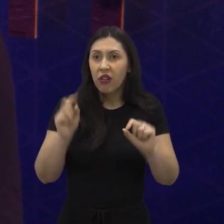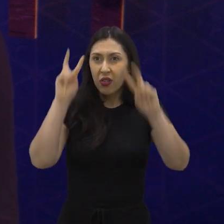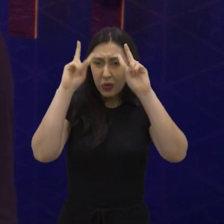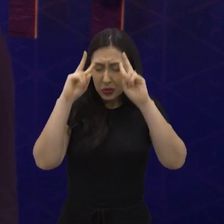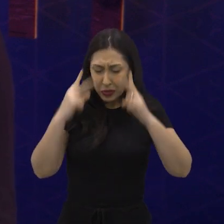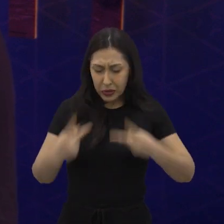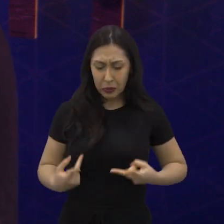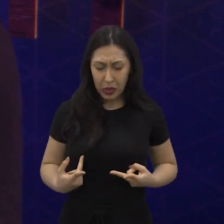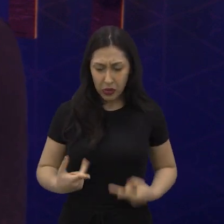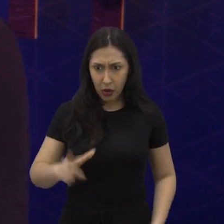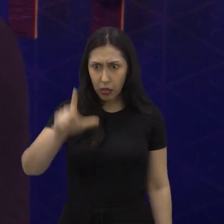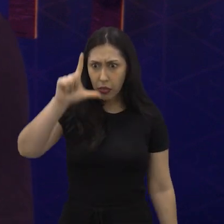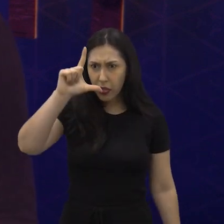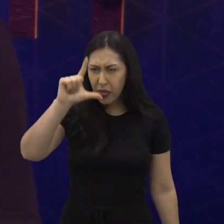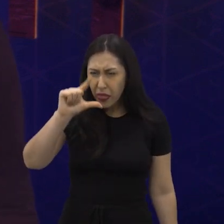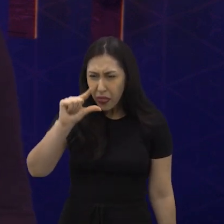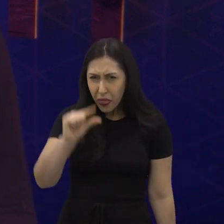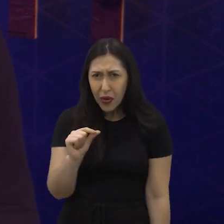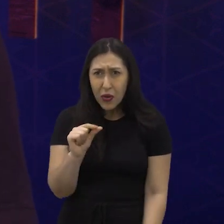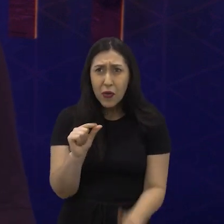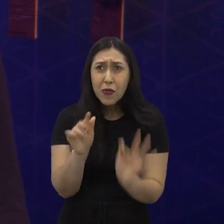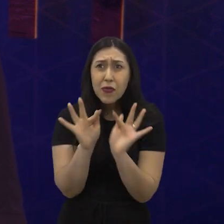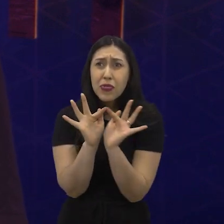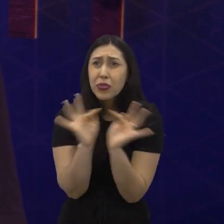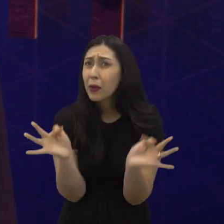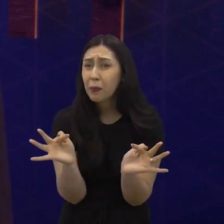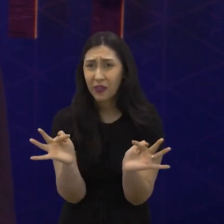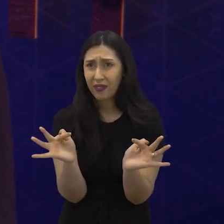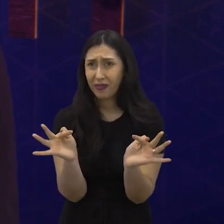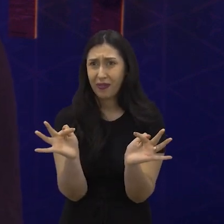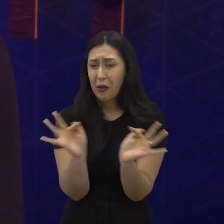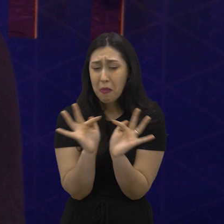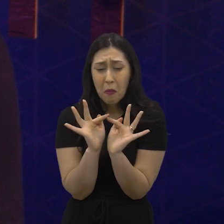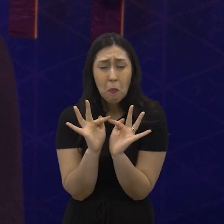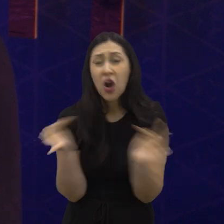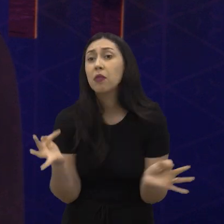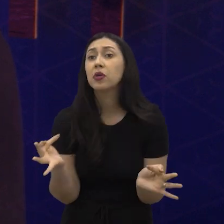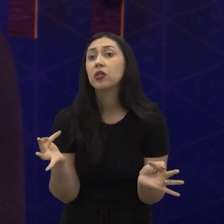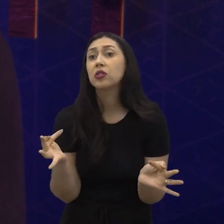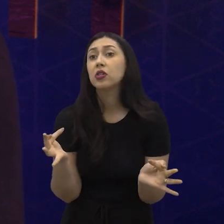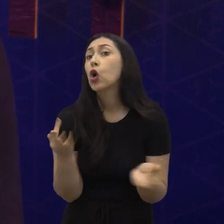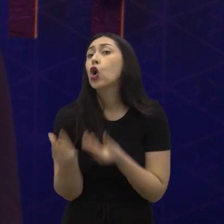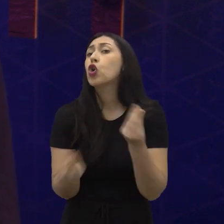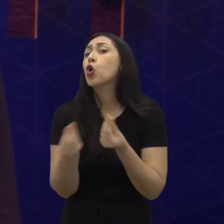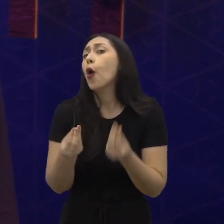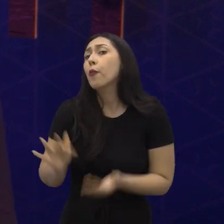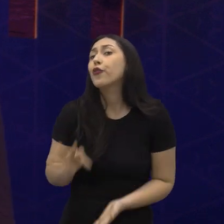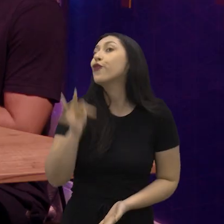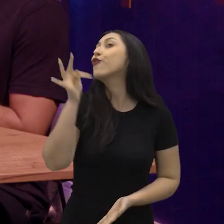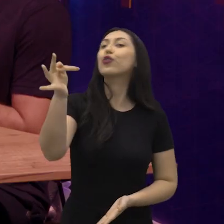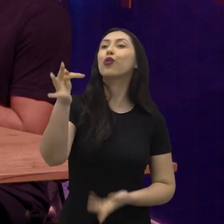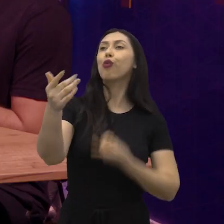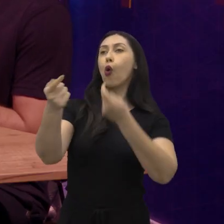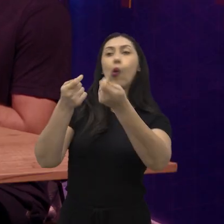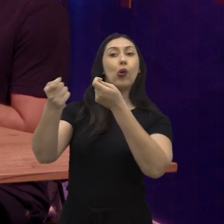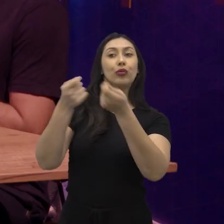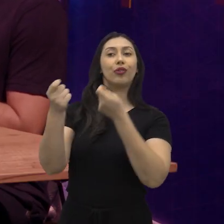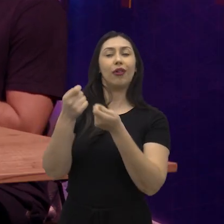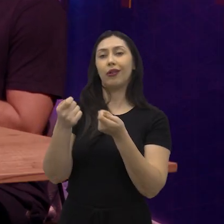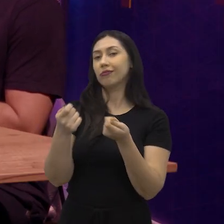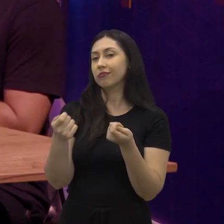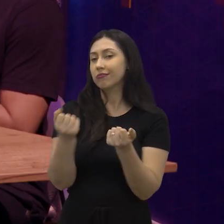é insignificante e a gente não pode fazer nada para mudar o rumo da história, sabe? Tipo, se